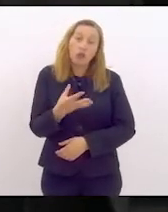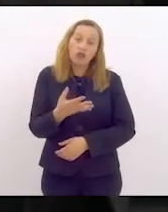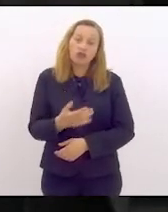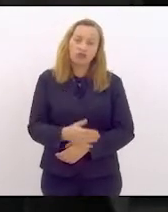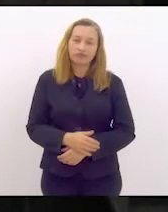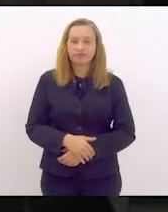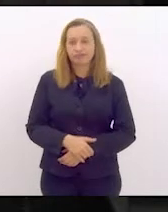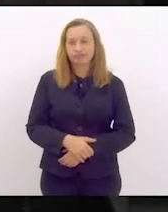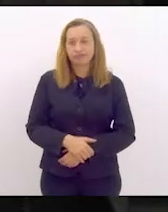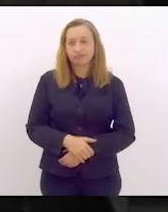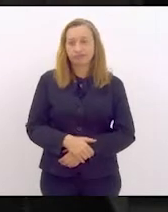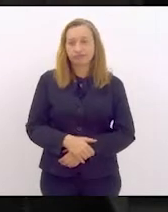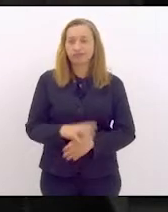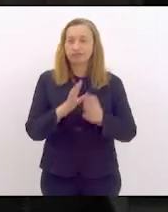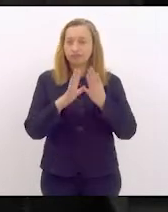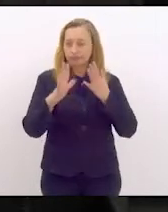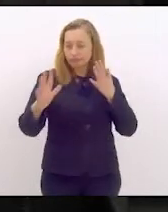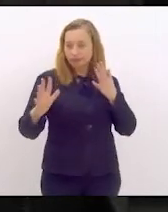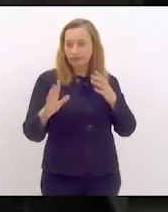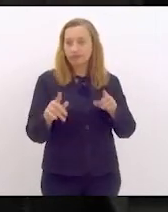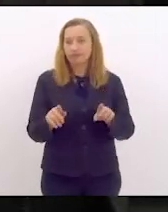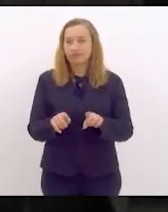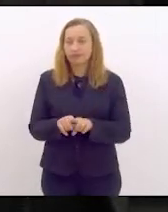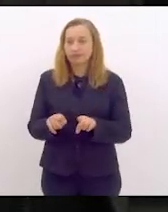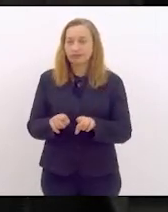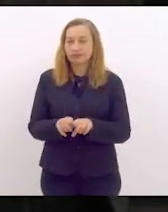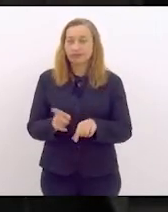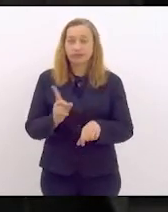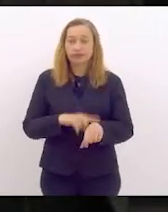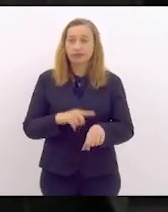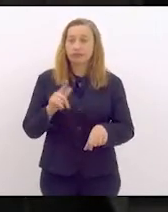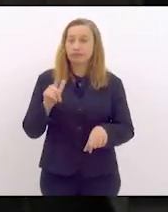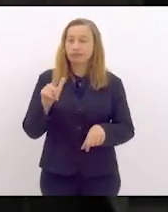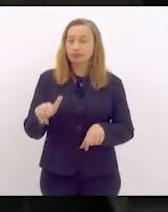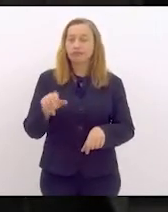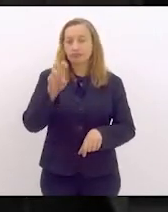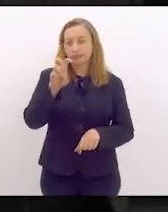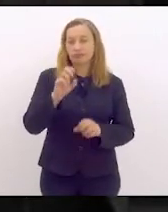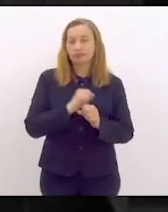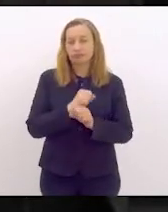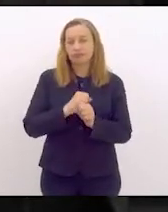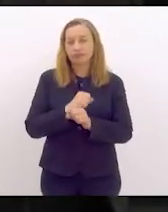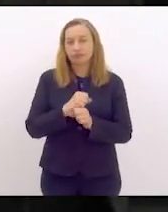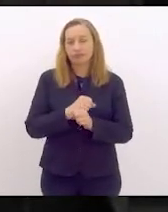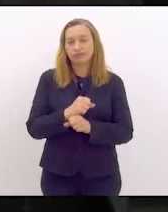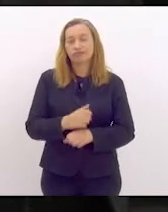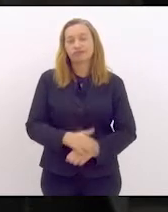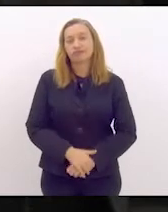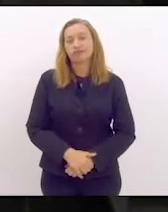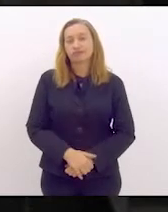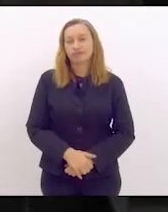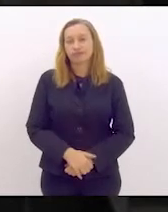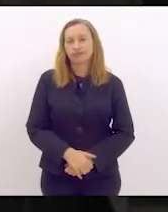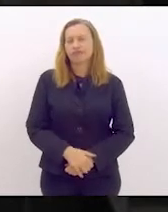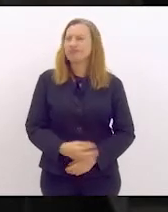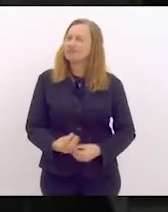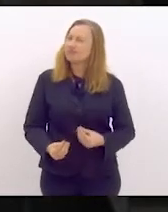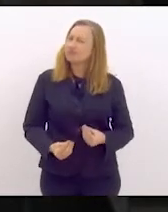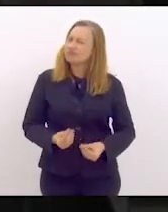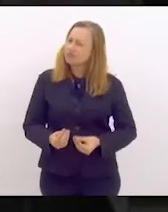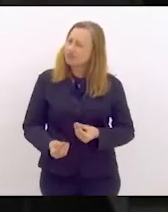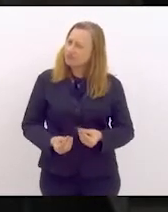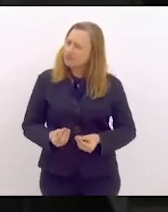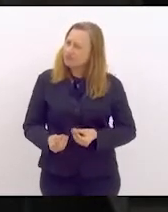E a fila também é do mesmo tempo, 5 anos. Como é que um